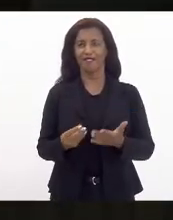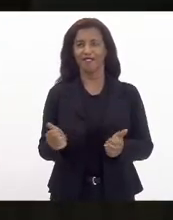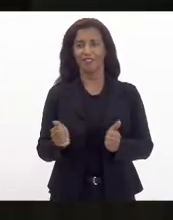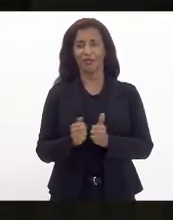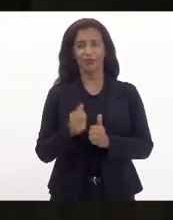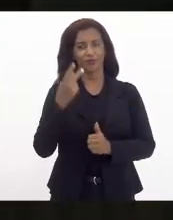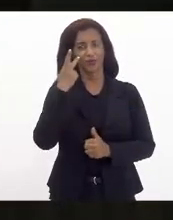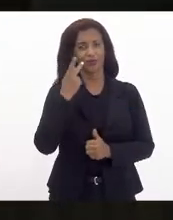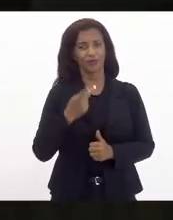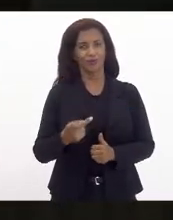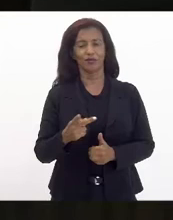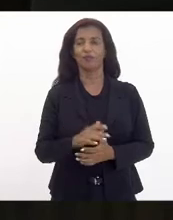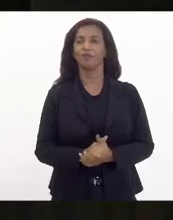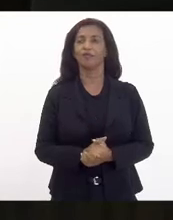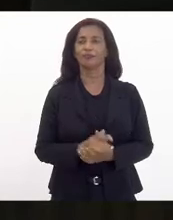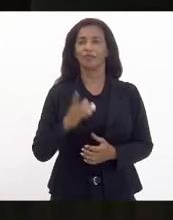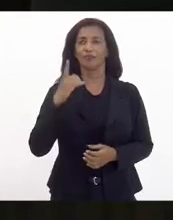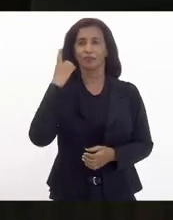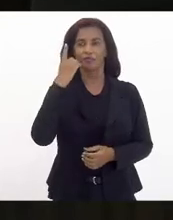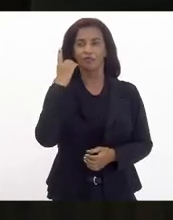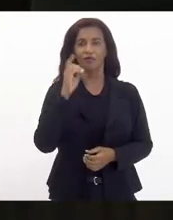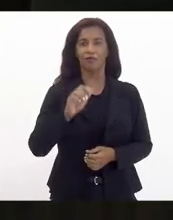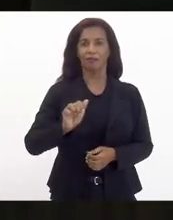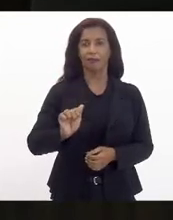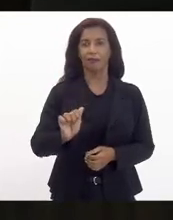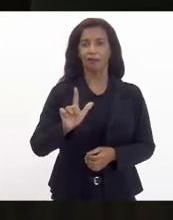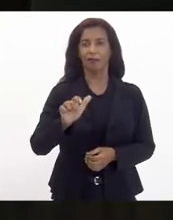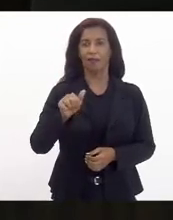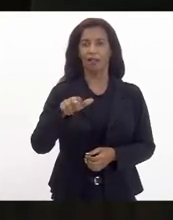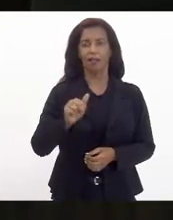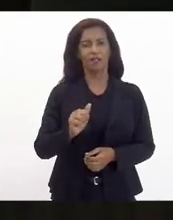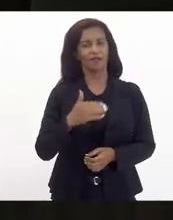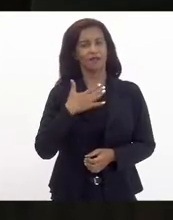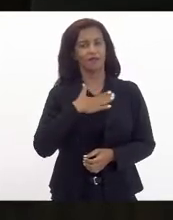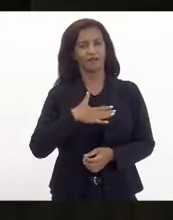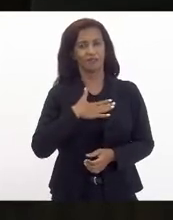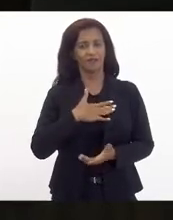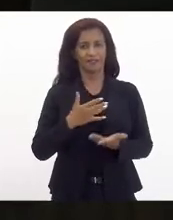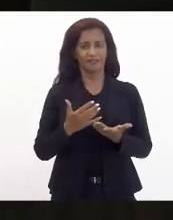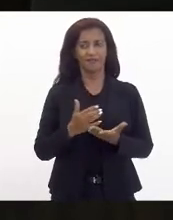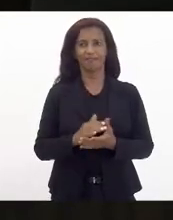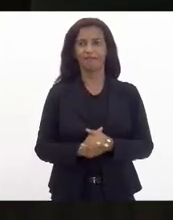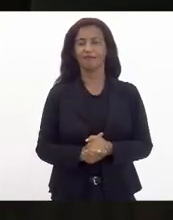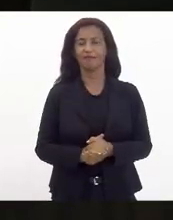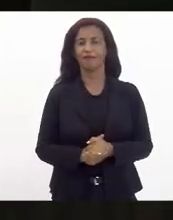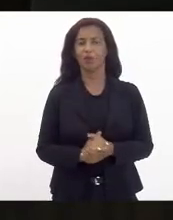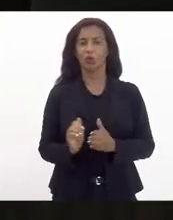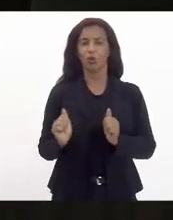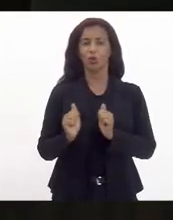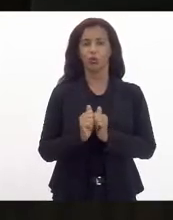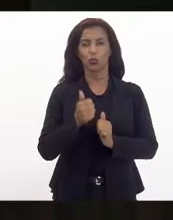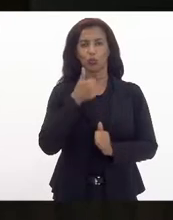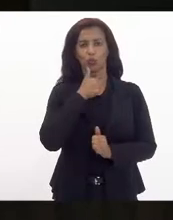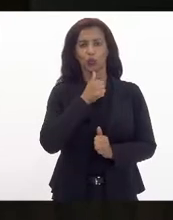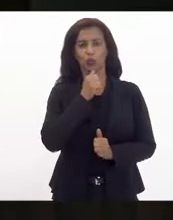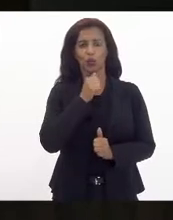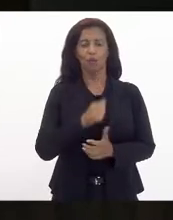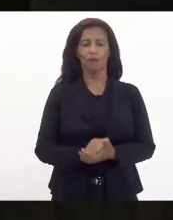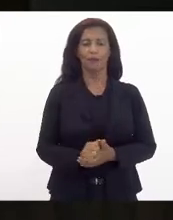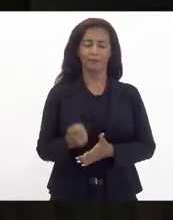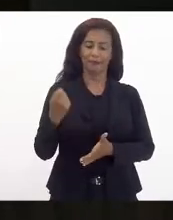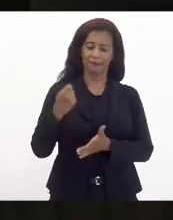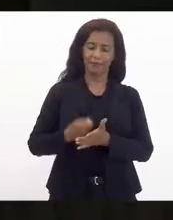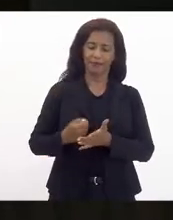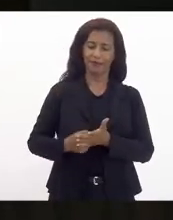plenário nos visitantes a filha da deputada Alana para seja muito bem-vinda tá querida ao lado da mamãe aí compatível